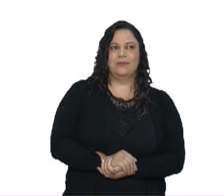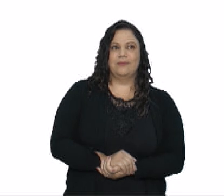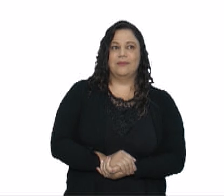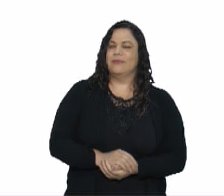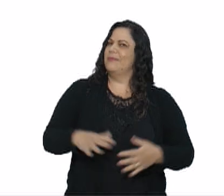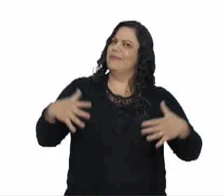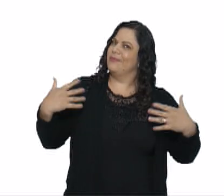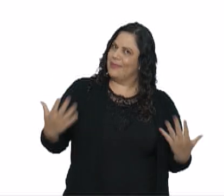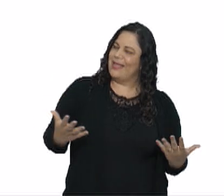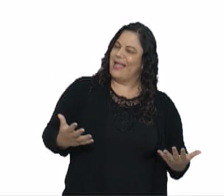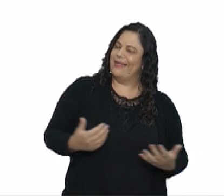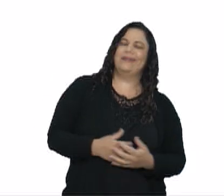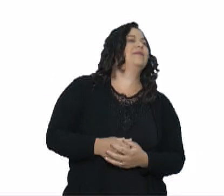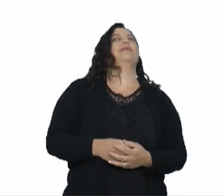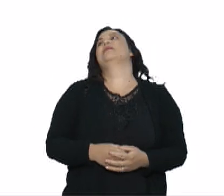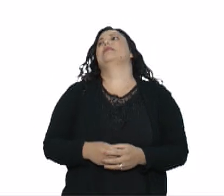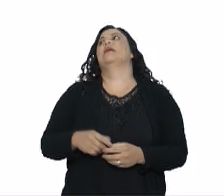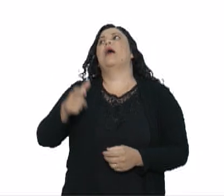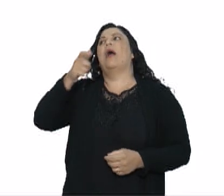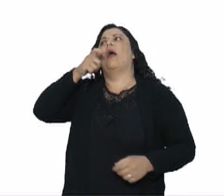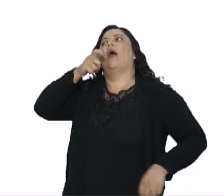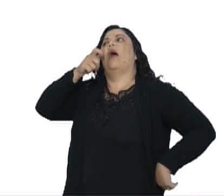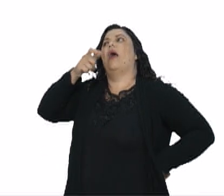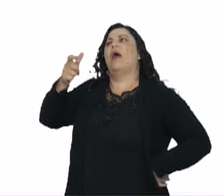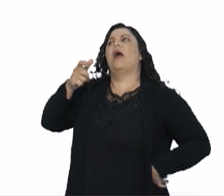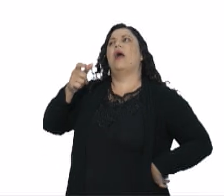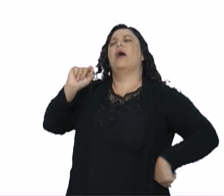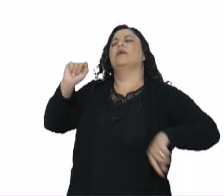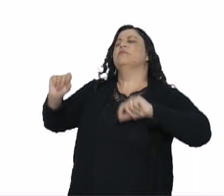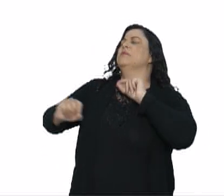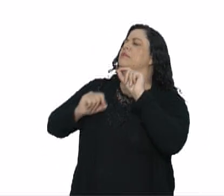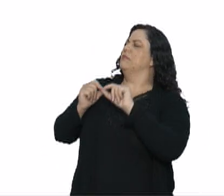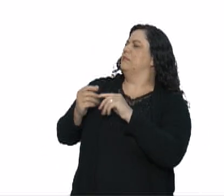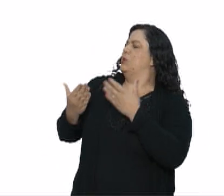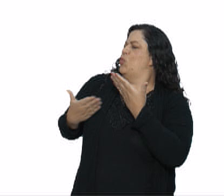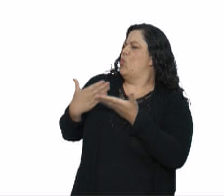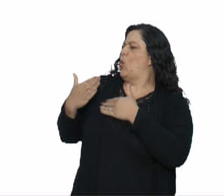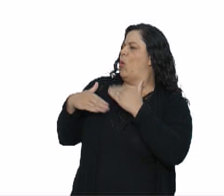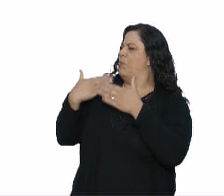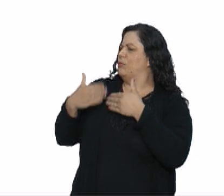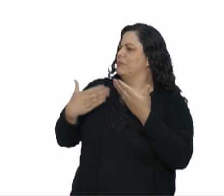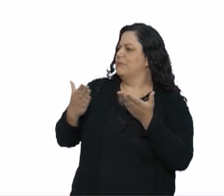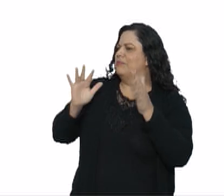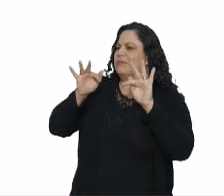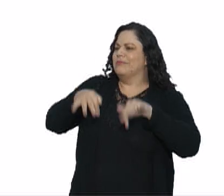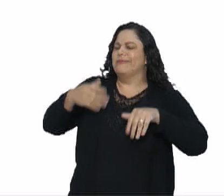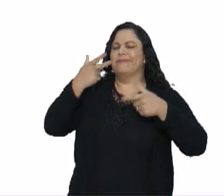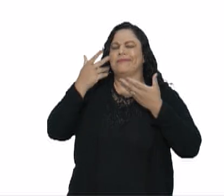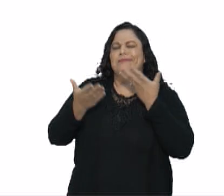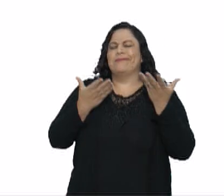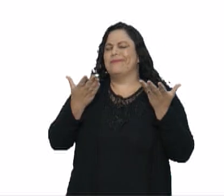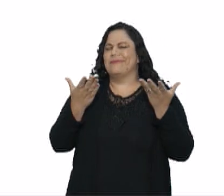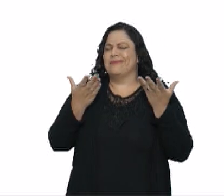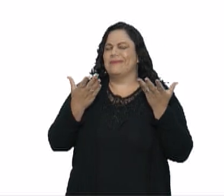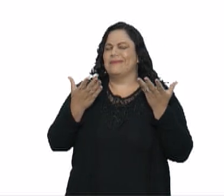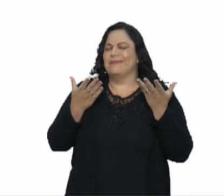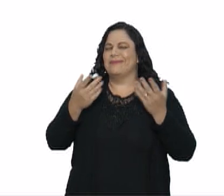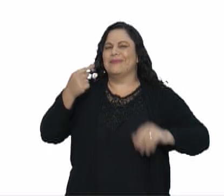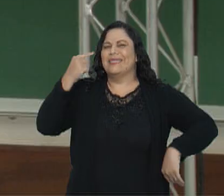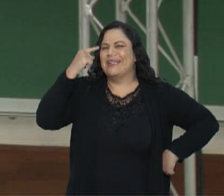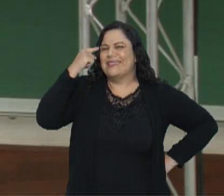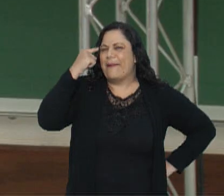E aí ficou interessado em saber como vai se desenvolver e acabar essa história da cartomante?